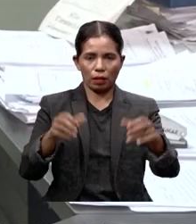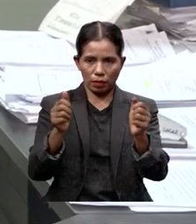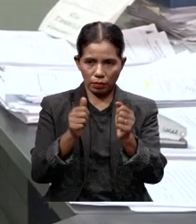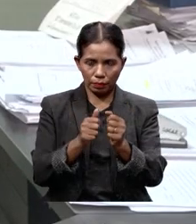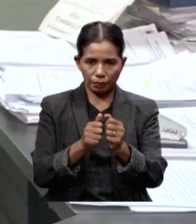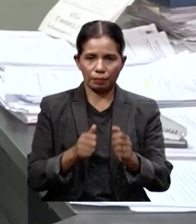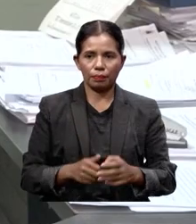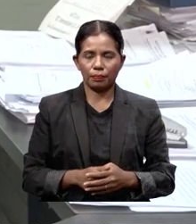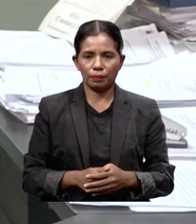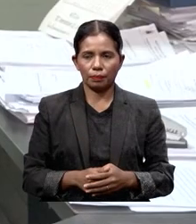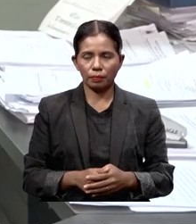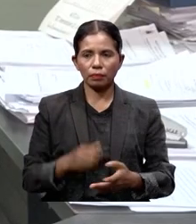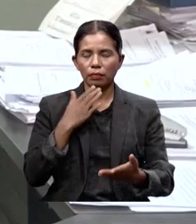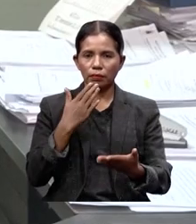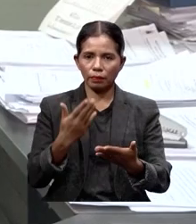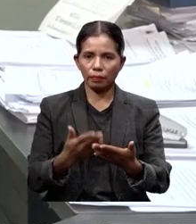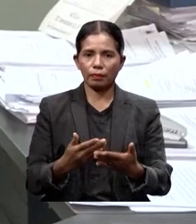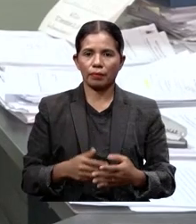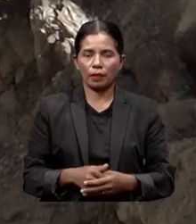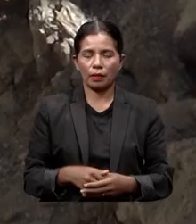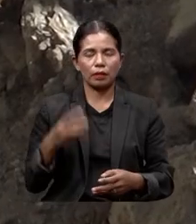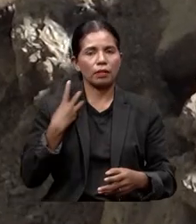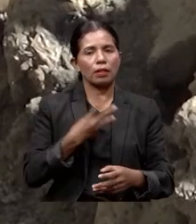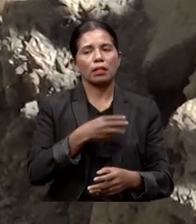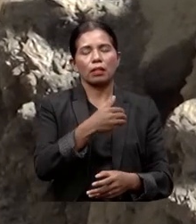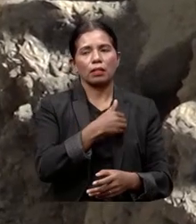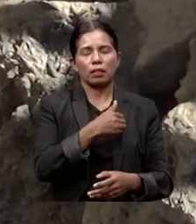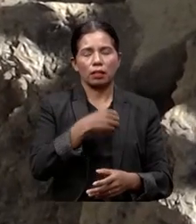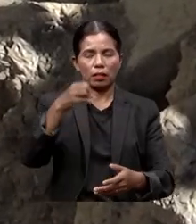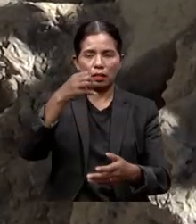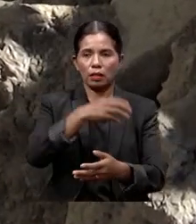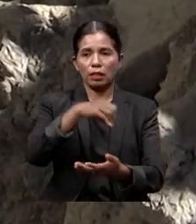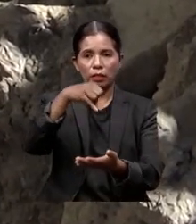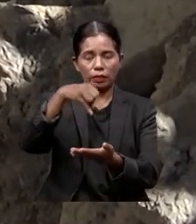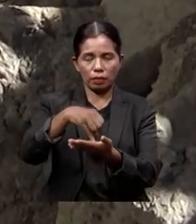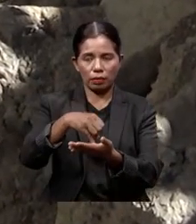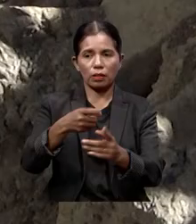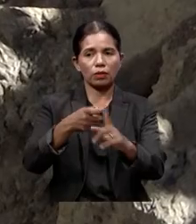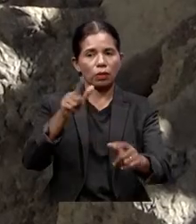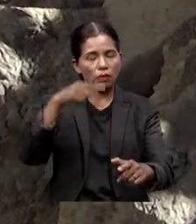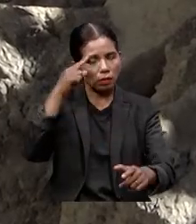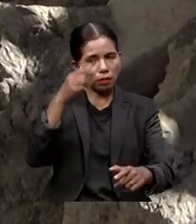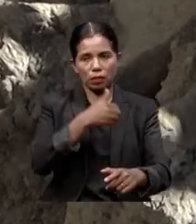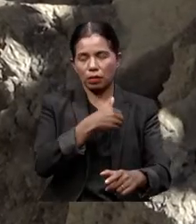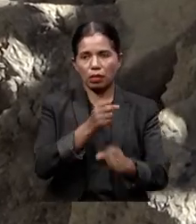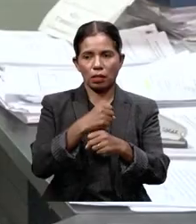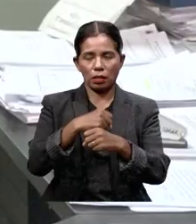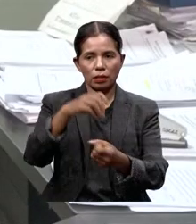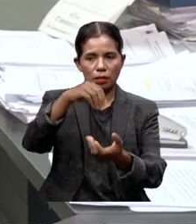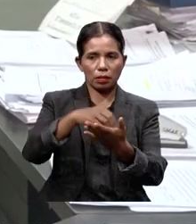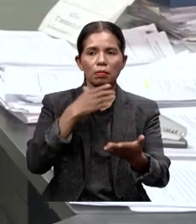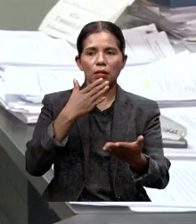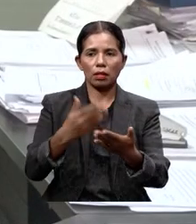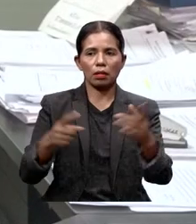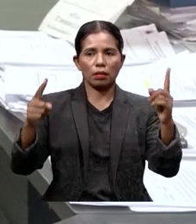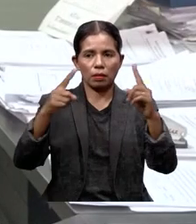sistema antigo e te sirau e a investimento e da o si governo se dá calo investimento ele nebeli a cliliu